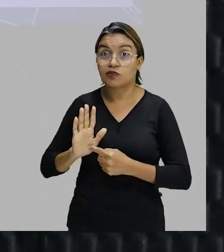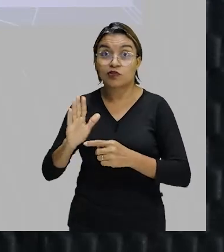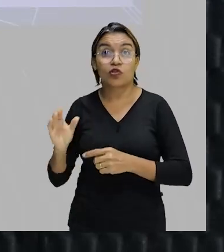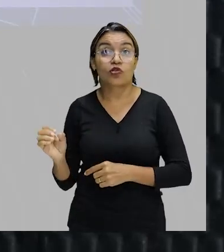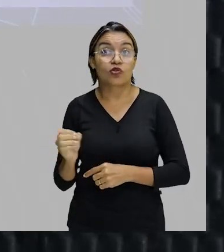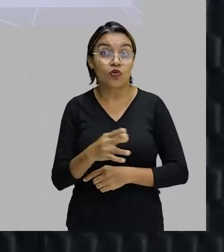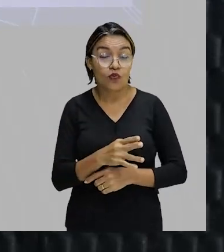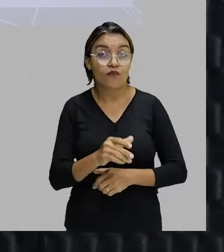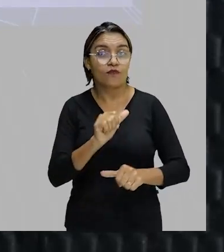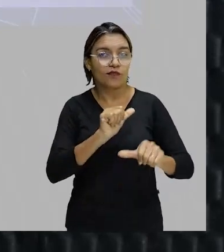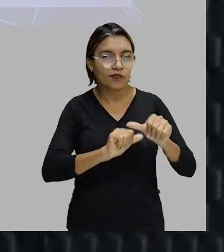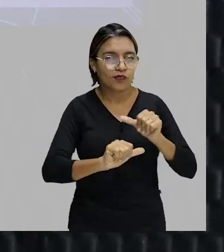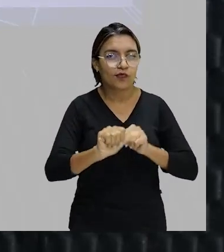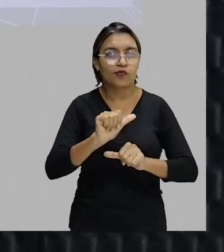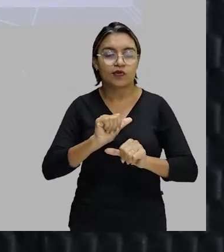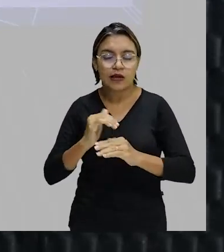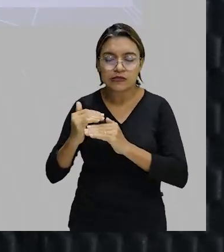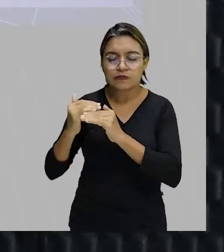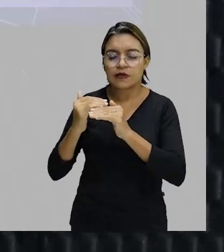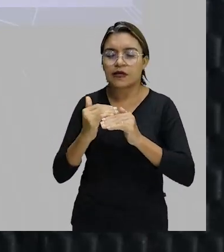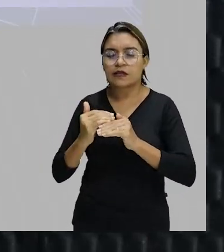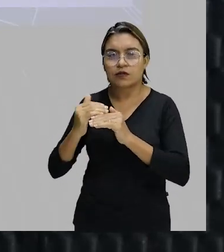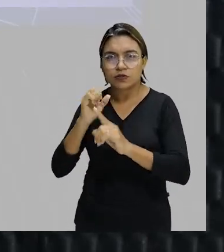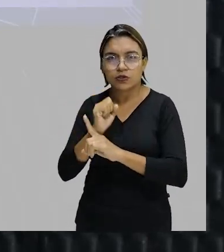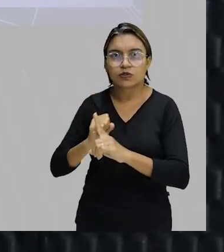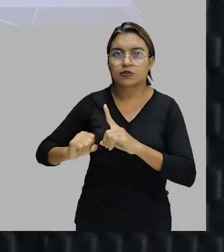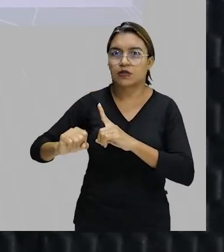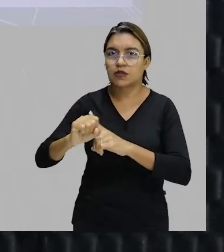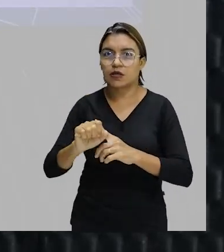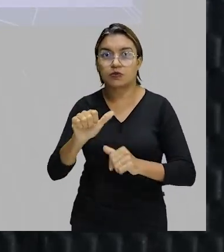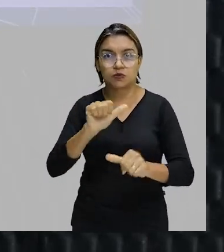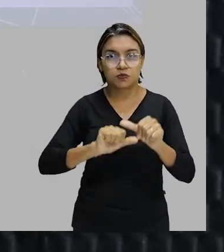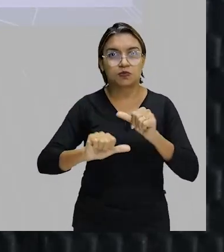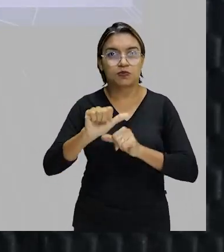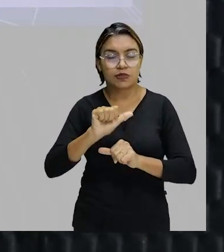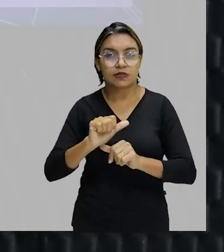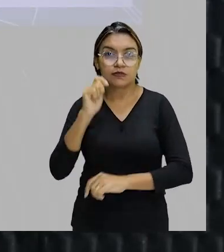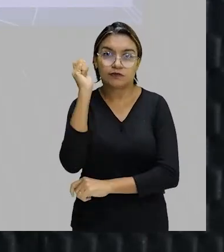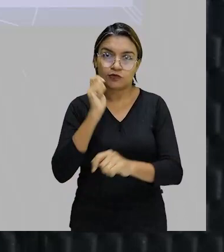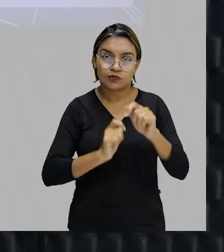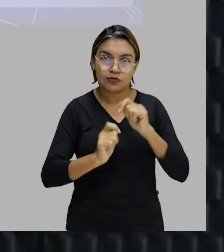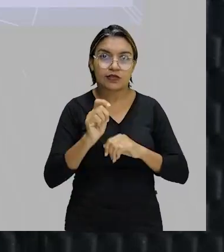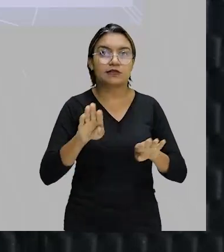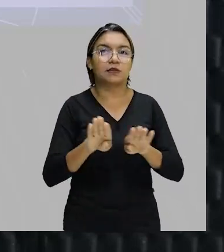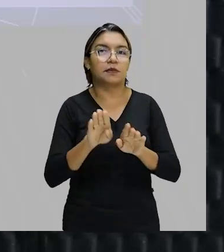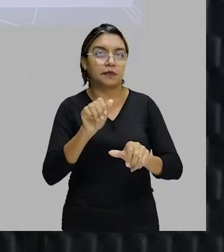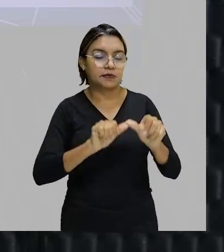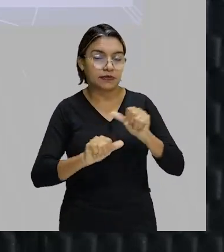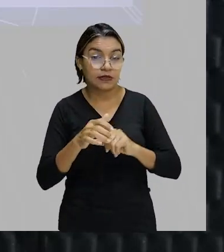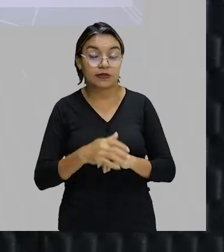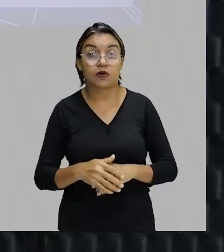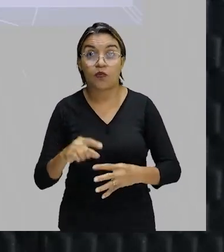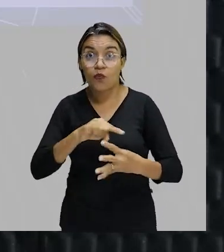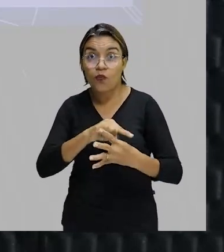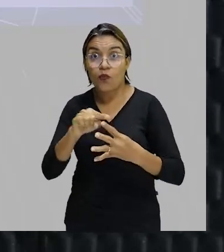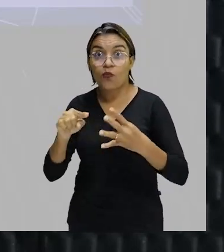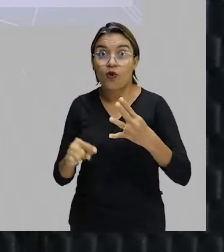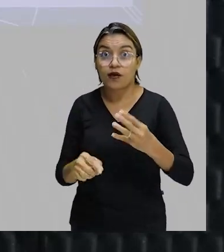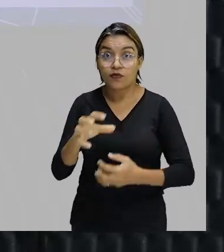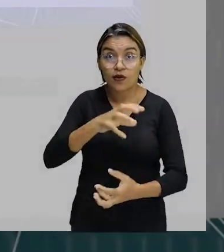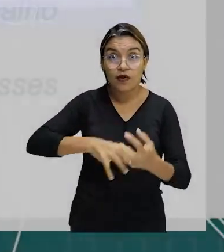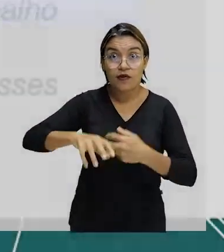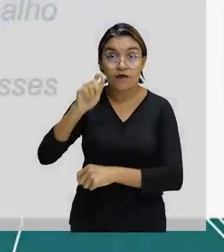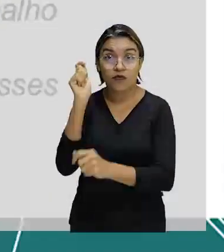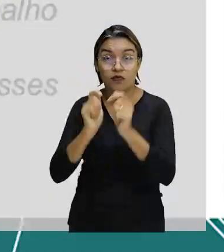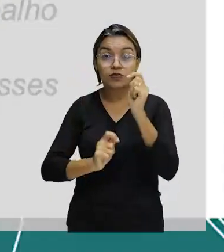que vai mudar ali os padrões da sociedade, os padrões industriais. Então, quando nós falamos de 4 revoluções,